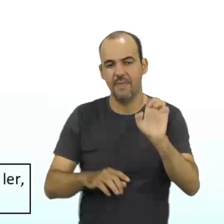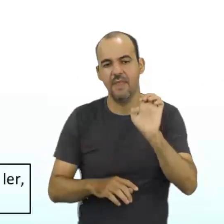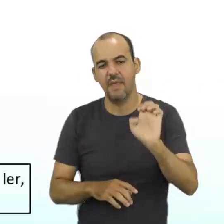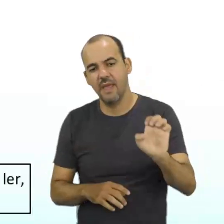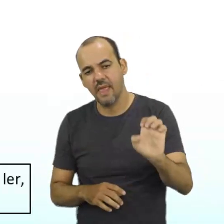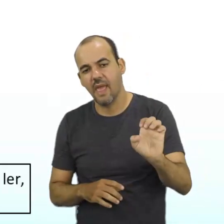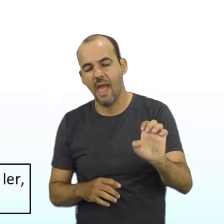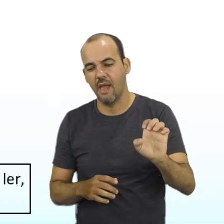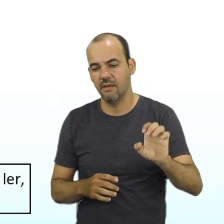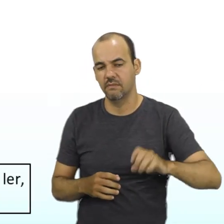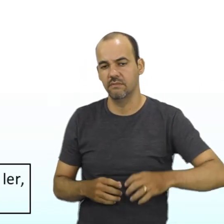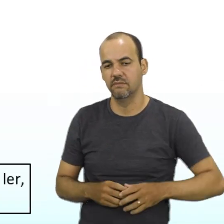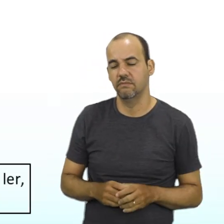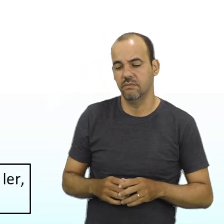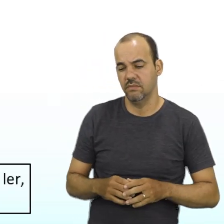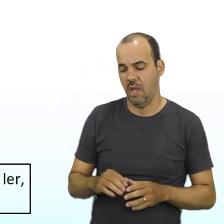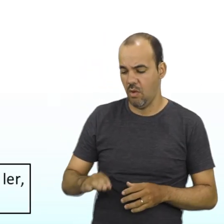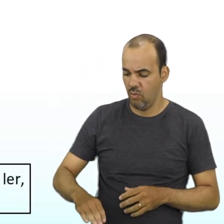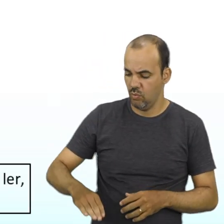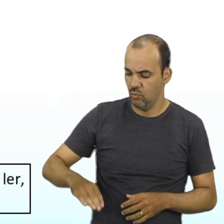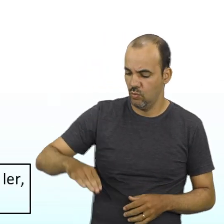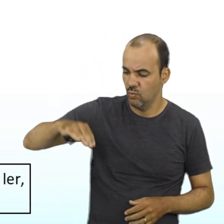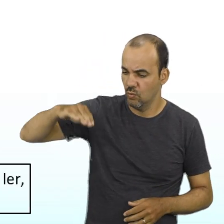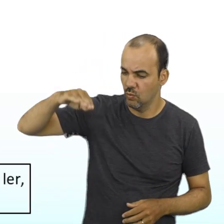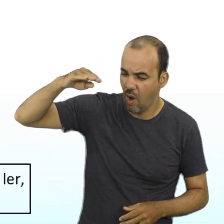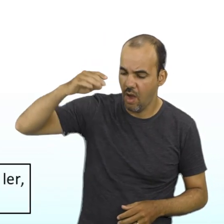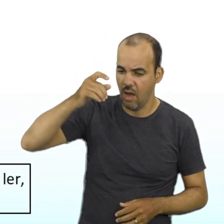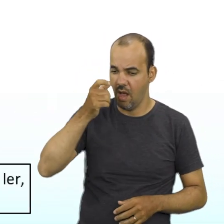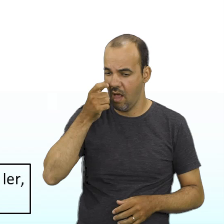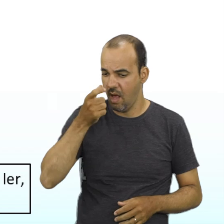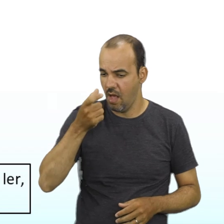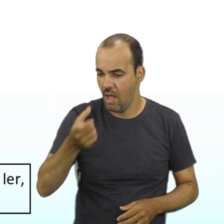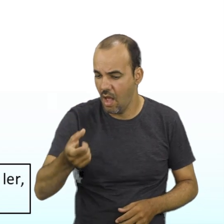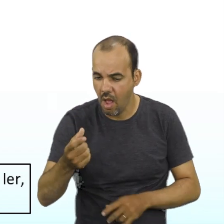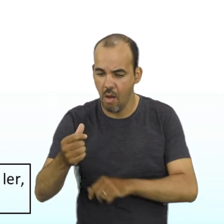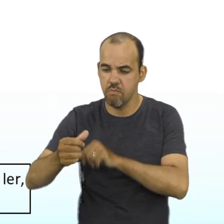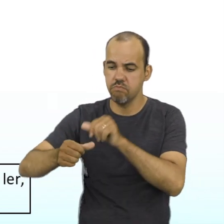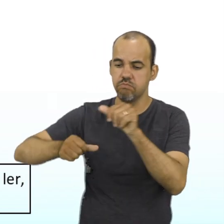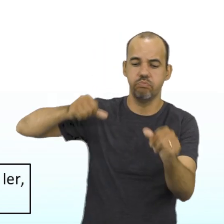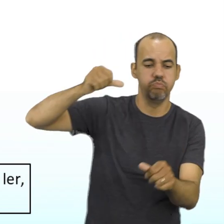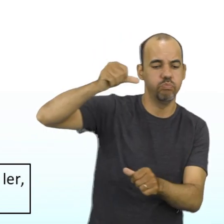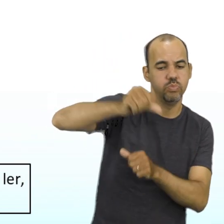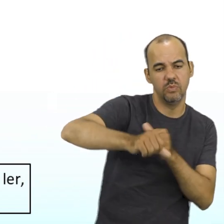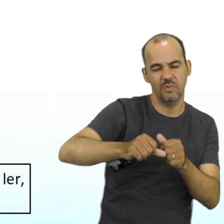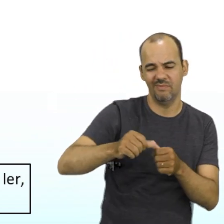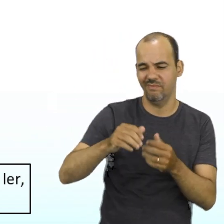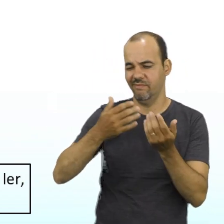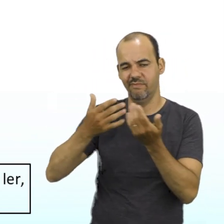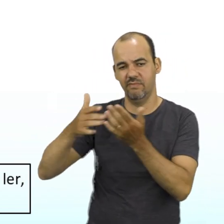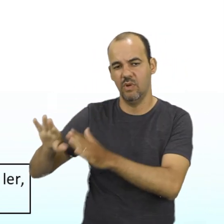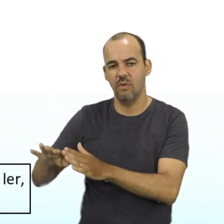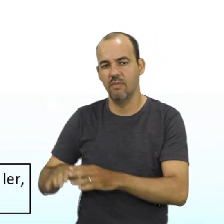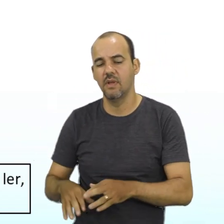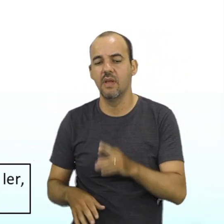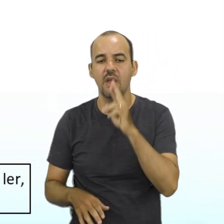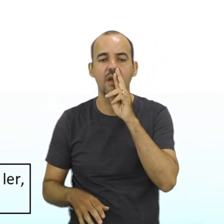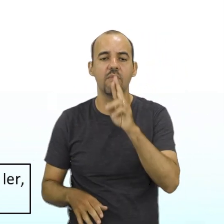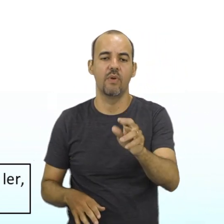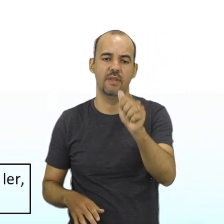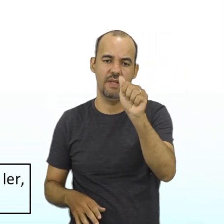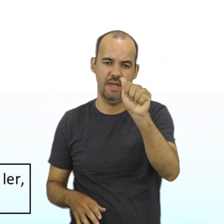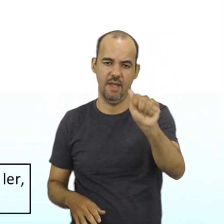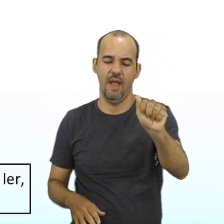na transição da infância para a vida adulta. Isso sequer está mencionado na sinopse do texto. Então, qual seria a nossa resposta? A